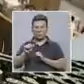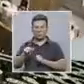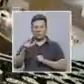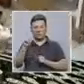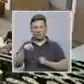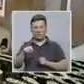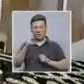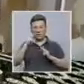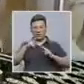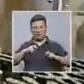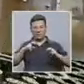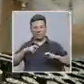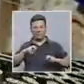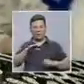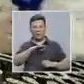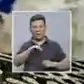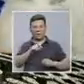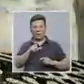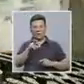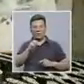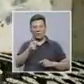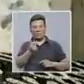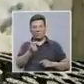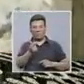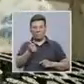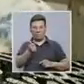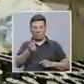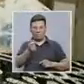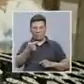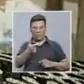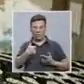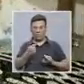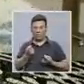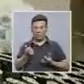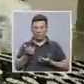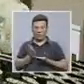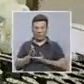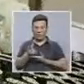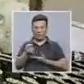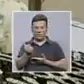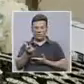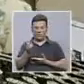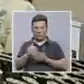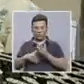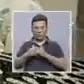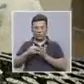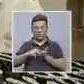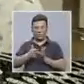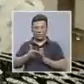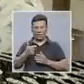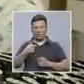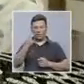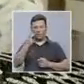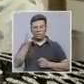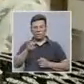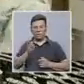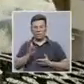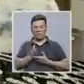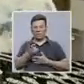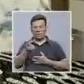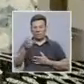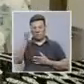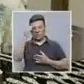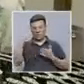e também a investigação na área da robótica. Daqui a pouco vamos estar aqui em direto no Instituto Superior Técnico, vamos ver em direto